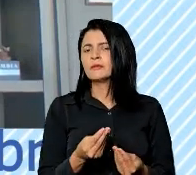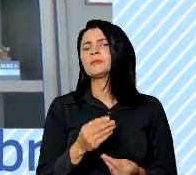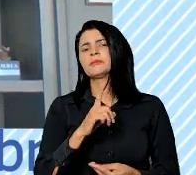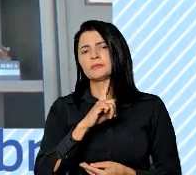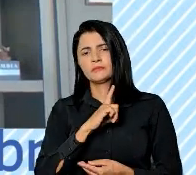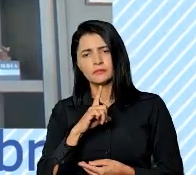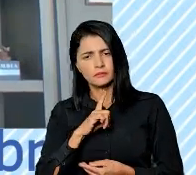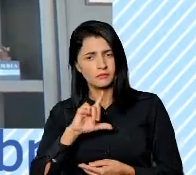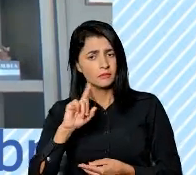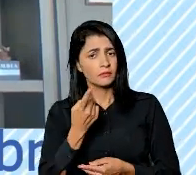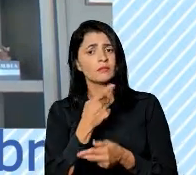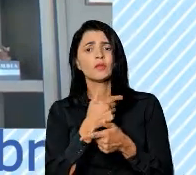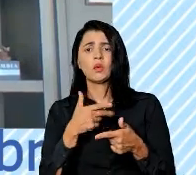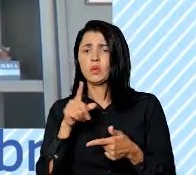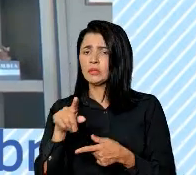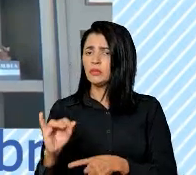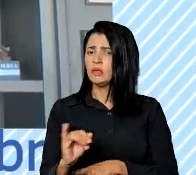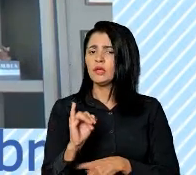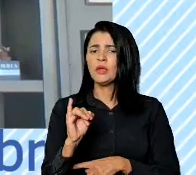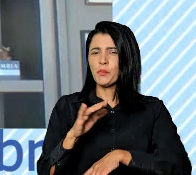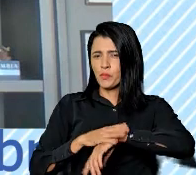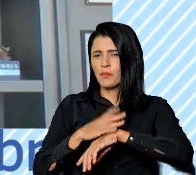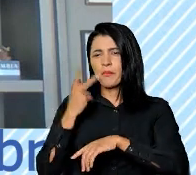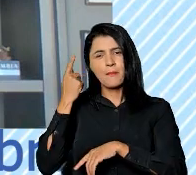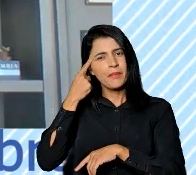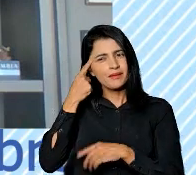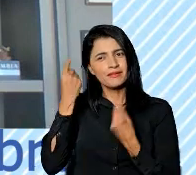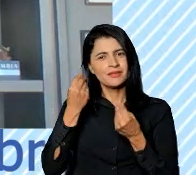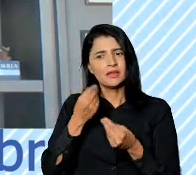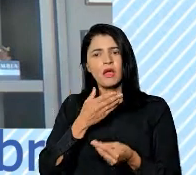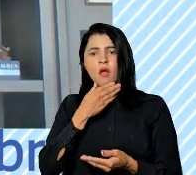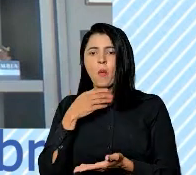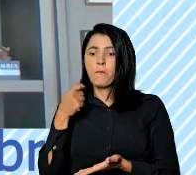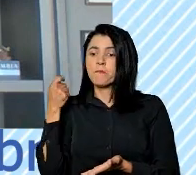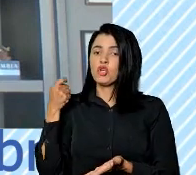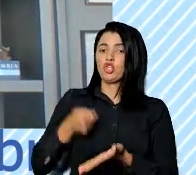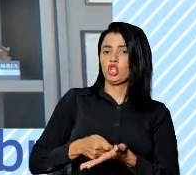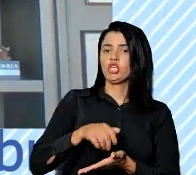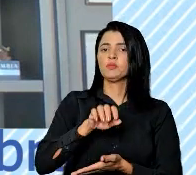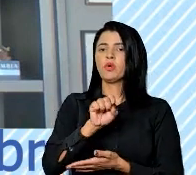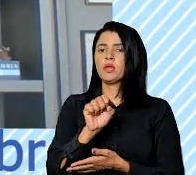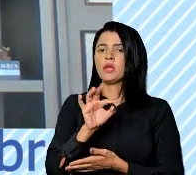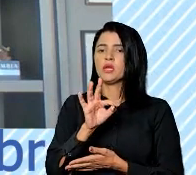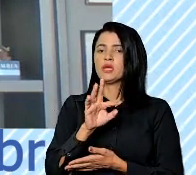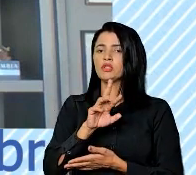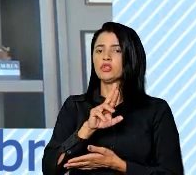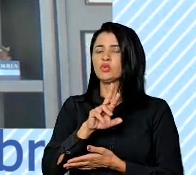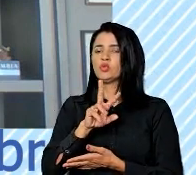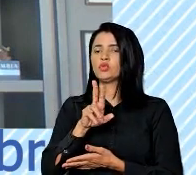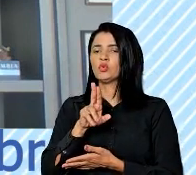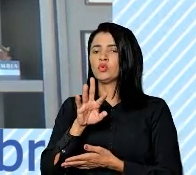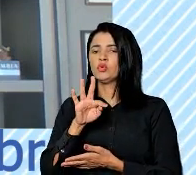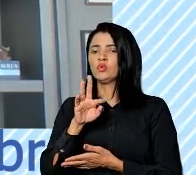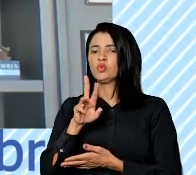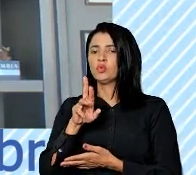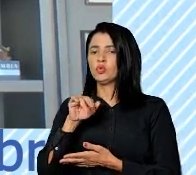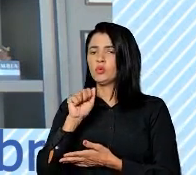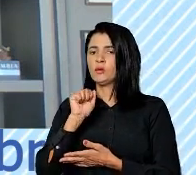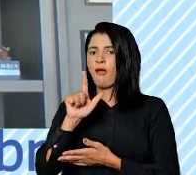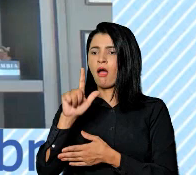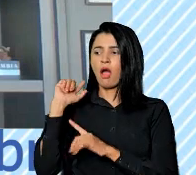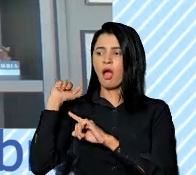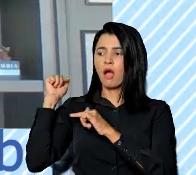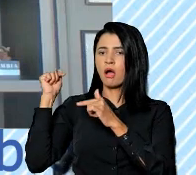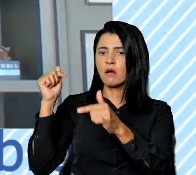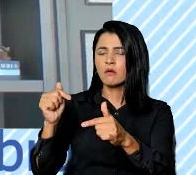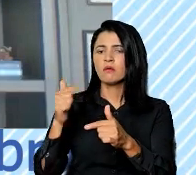uma coisa significativa quando nós pensamos no machismo estrutural que atinge a vida das mulheres de um modo geral, mas aqui estamos discutindo